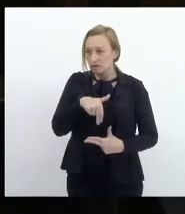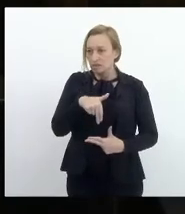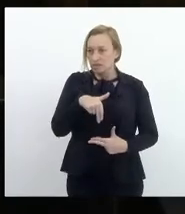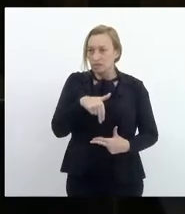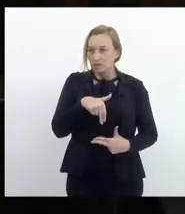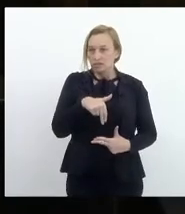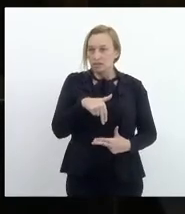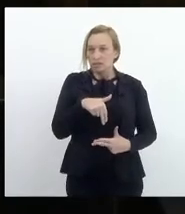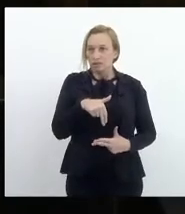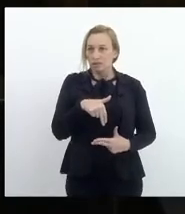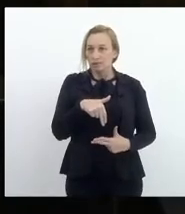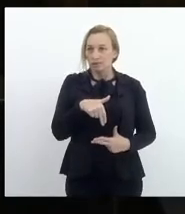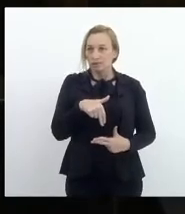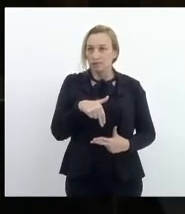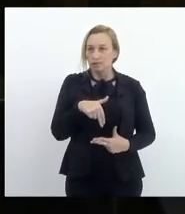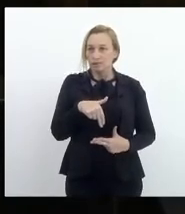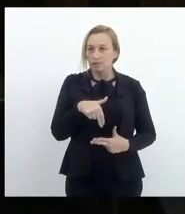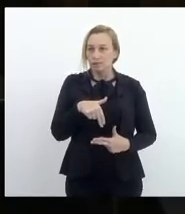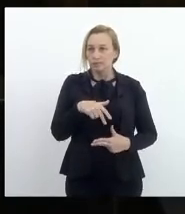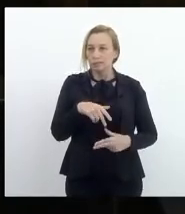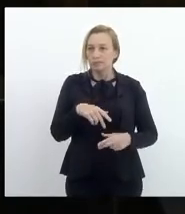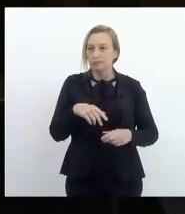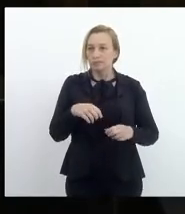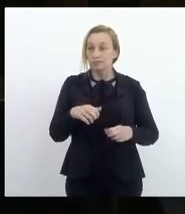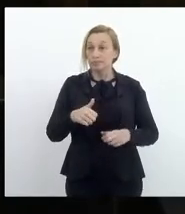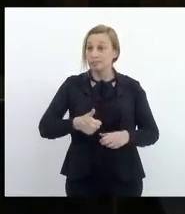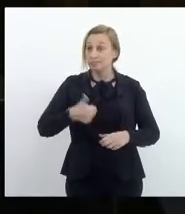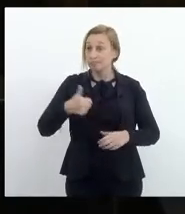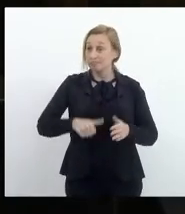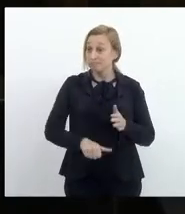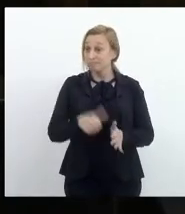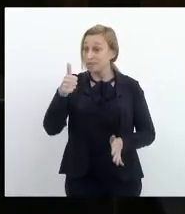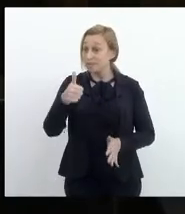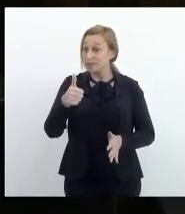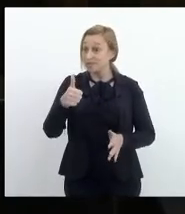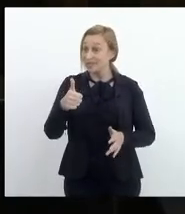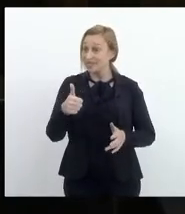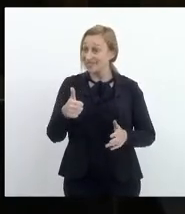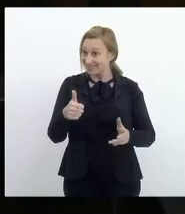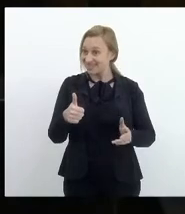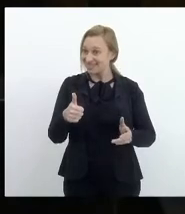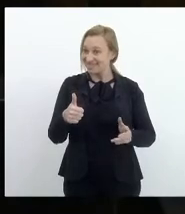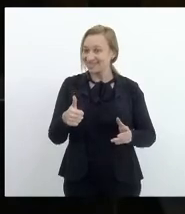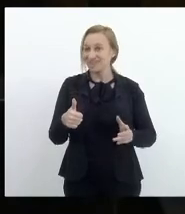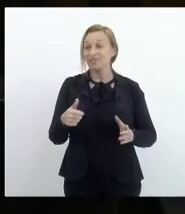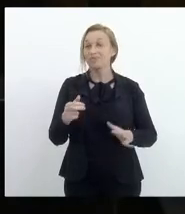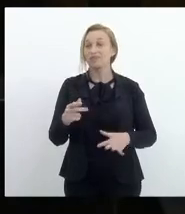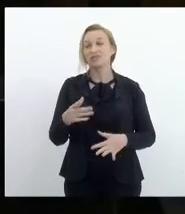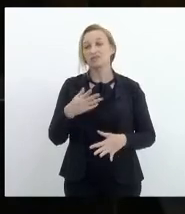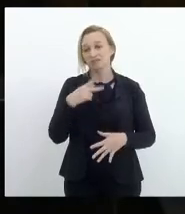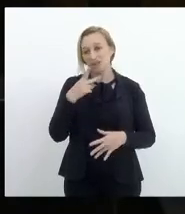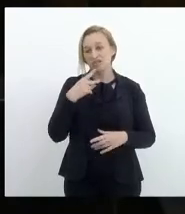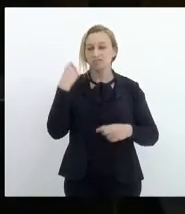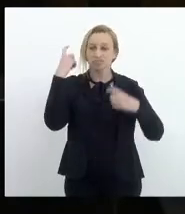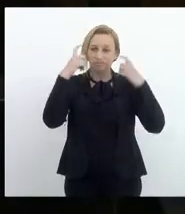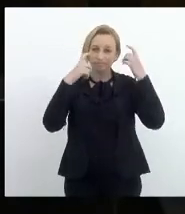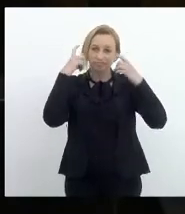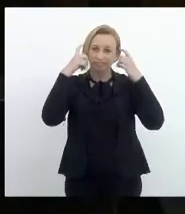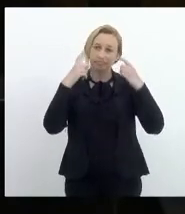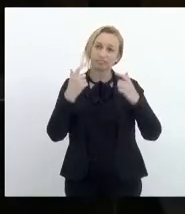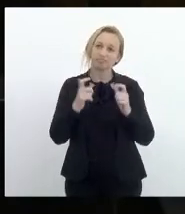Tribuna nesse auditório pela primeira vez e para manifestar uma preocupação muito